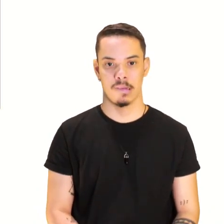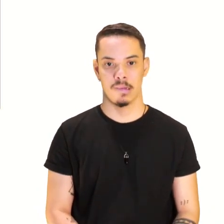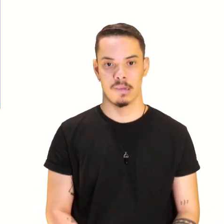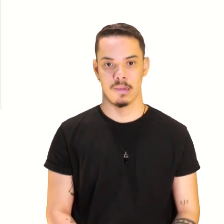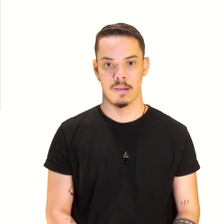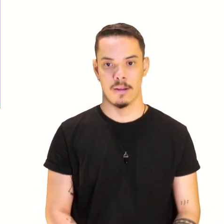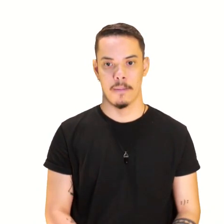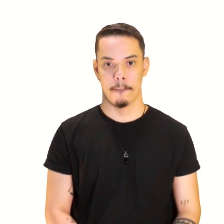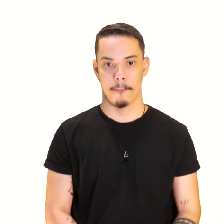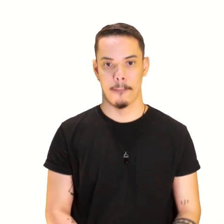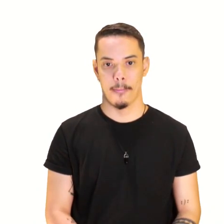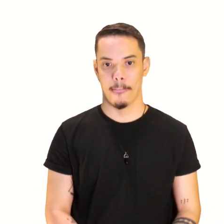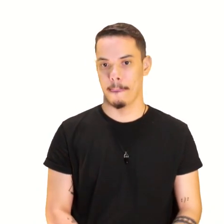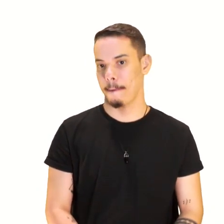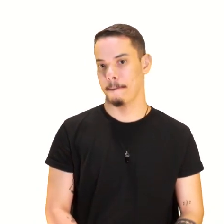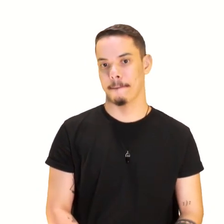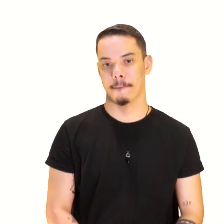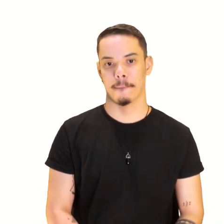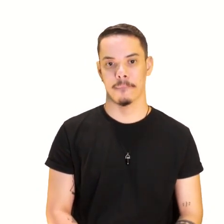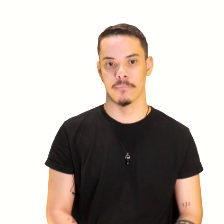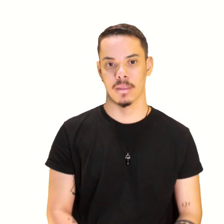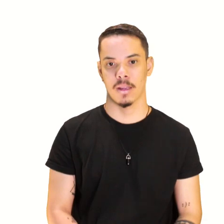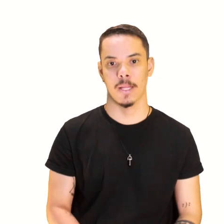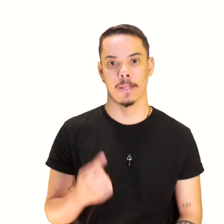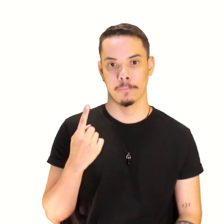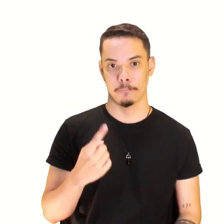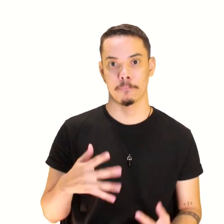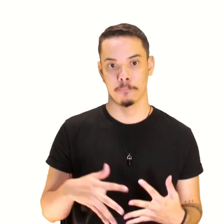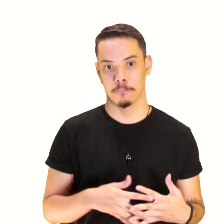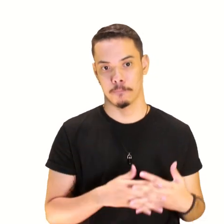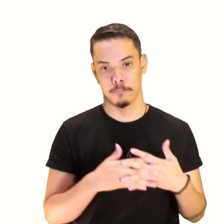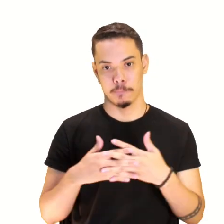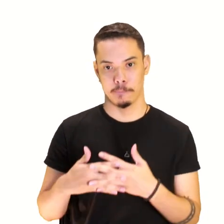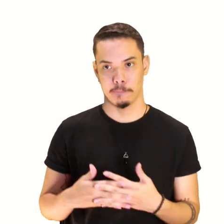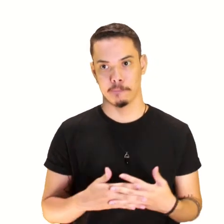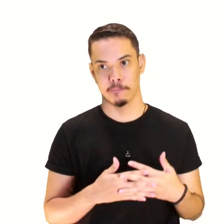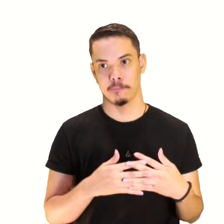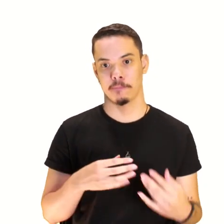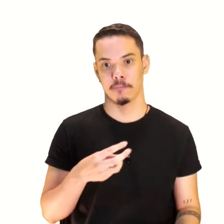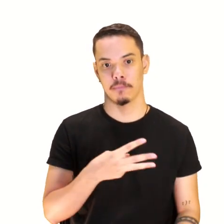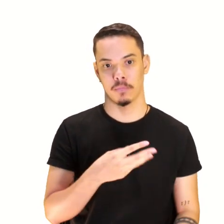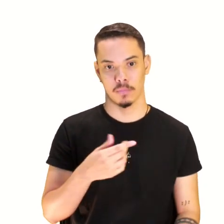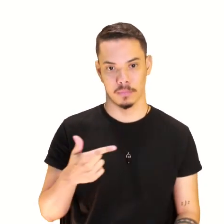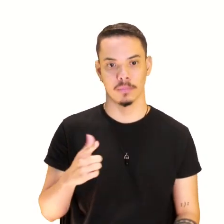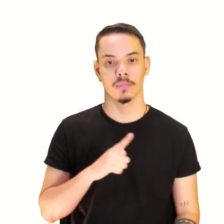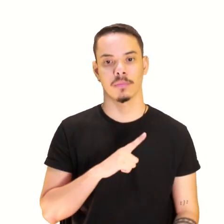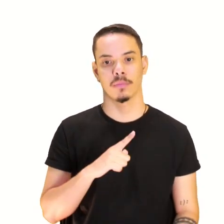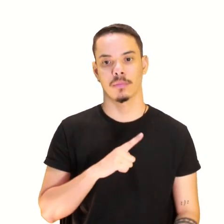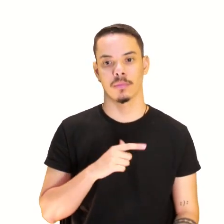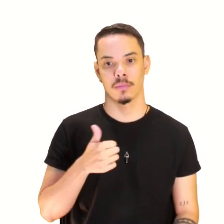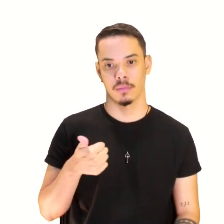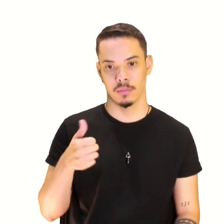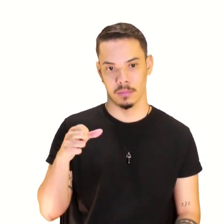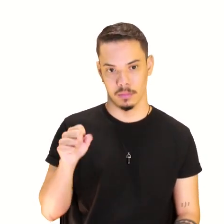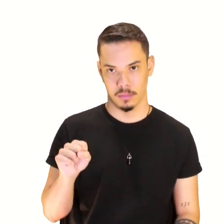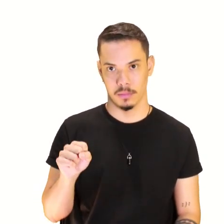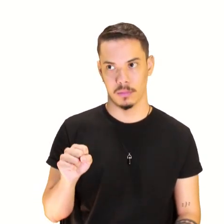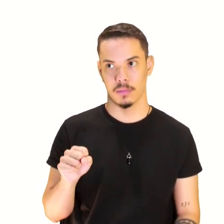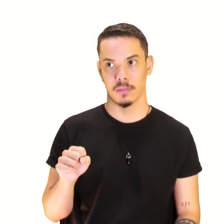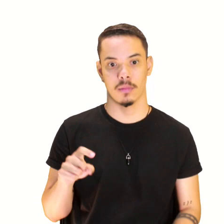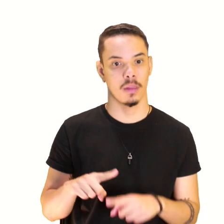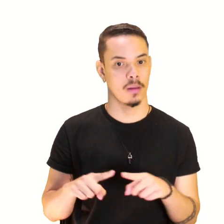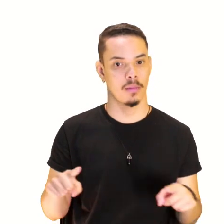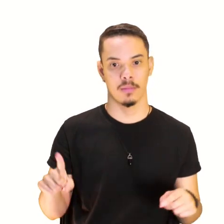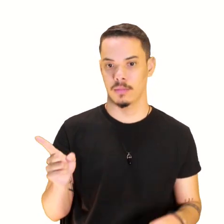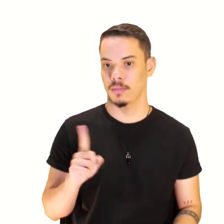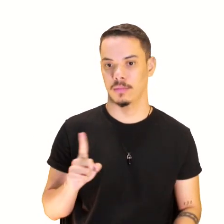8. Para 8. E aqui já dá direto os 8. Se o caminhão carregou 32 sacos de areia acima, tem espaço ainda para 18 sacos. Mas dessa vez não